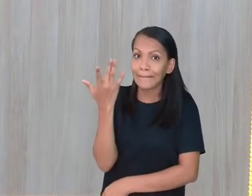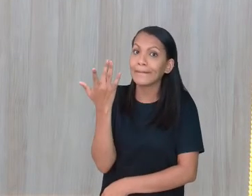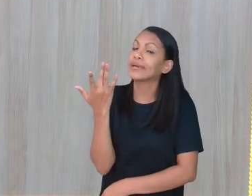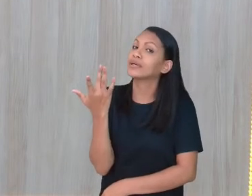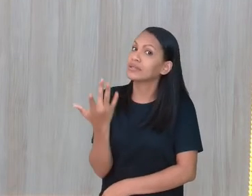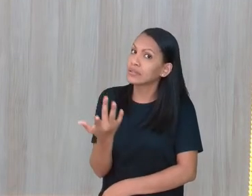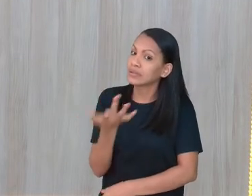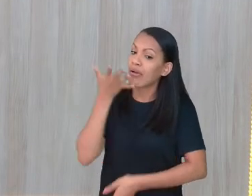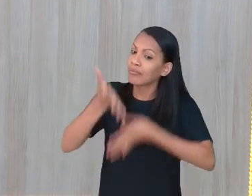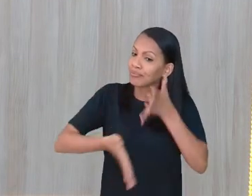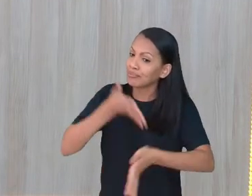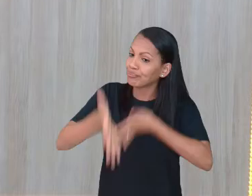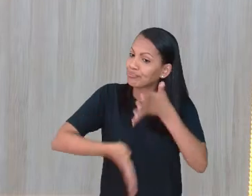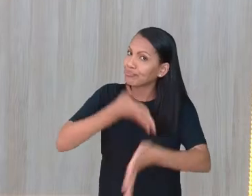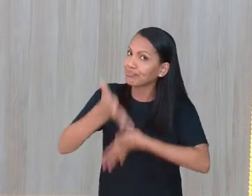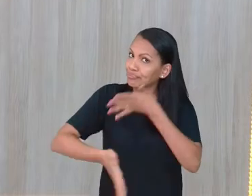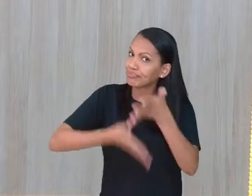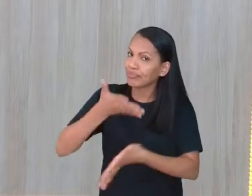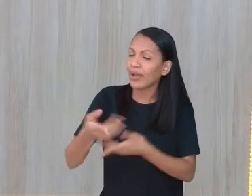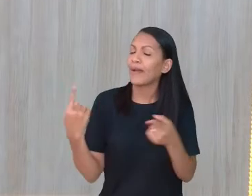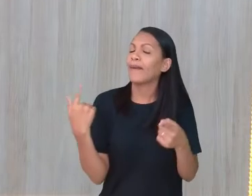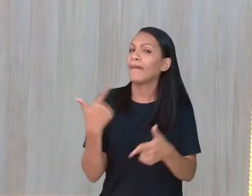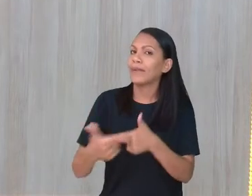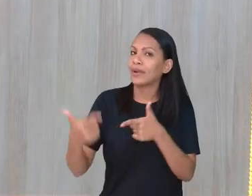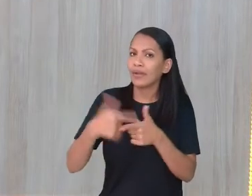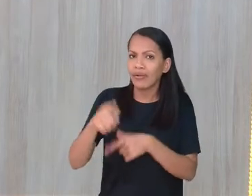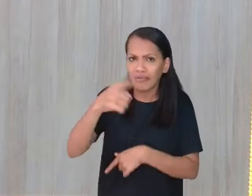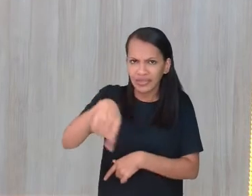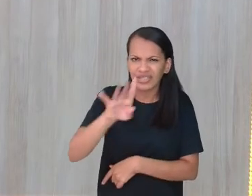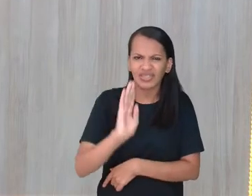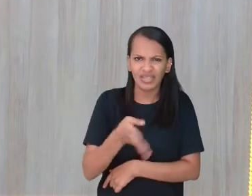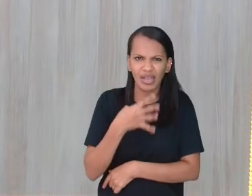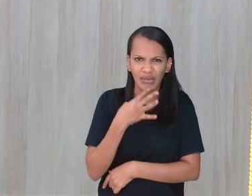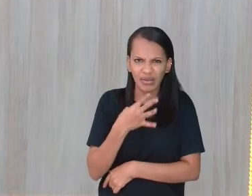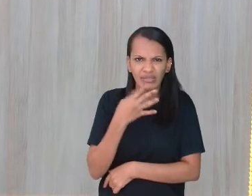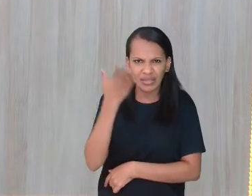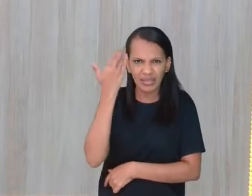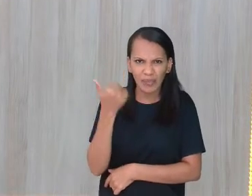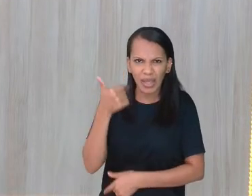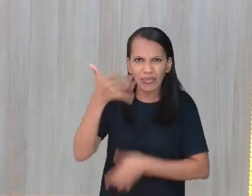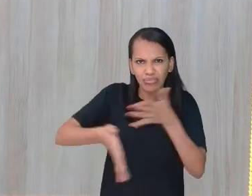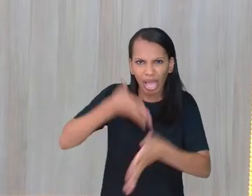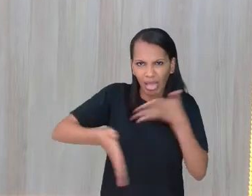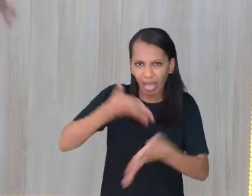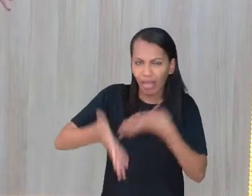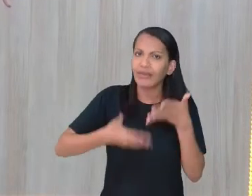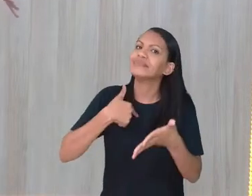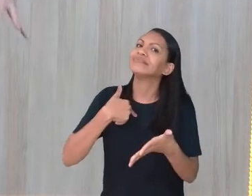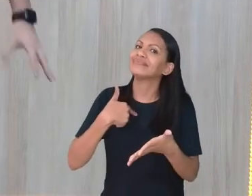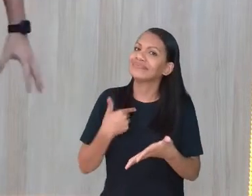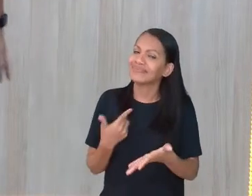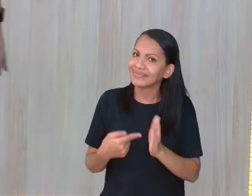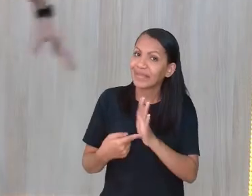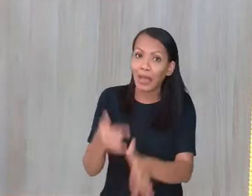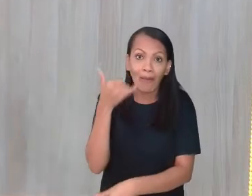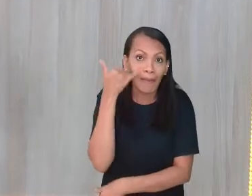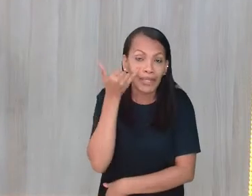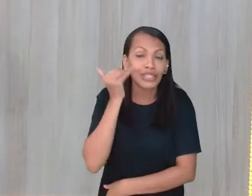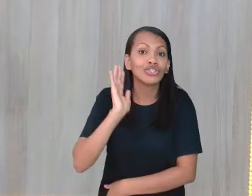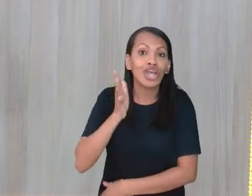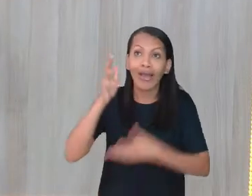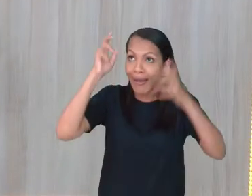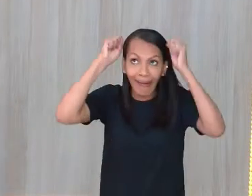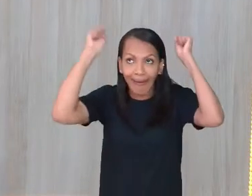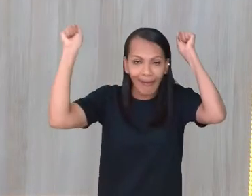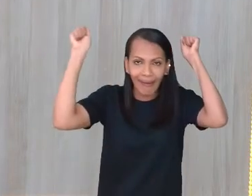aí é um problema, entendeu? Porque eu falo demais, vocês já me conhecem, vocês sabem, né? Mas é isso, a gente tem que entregar aqui, Billy já tá ali arrancando os